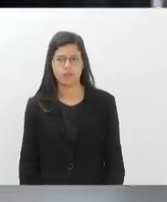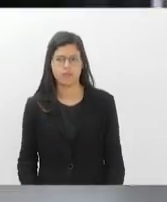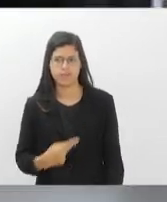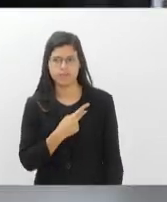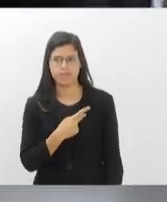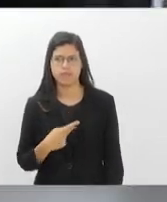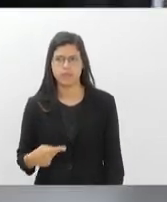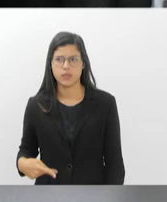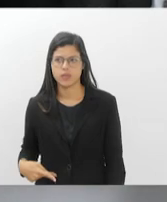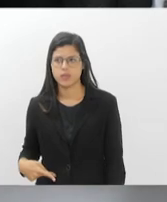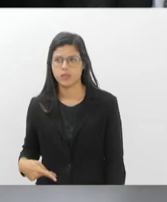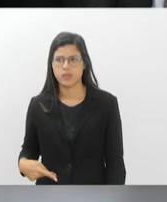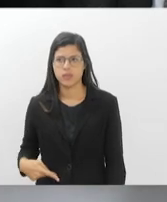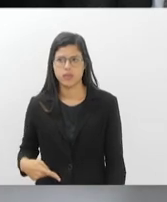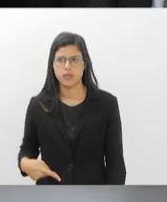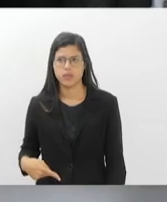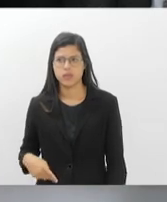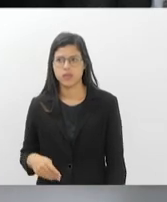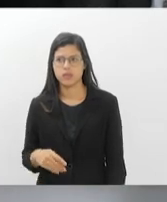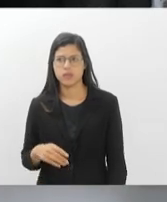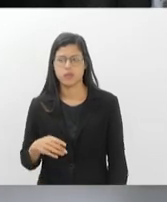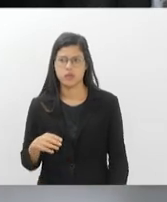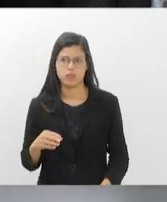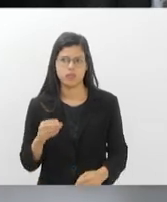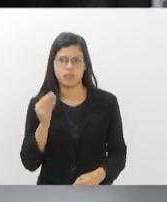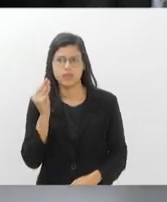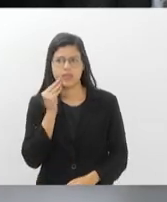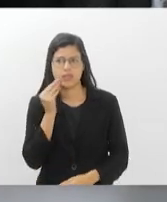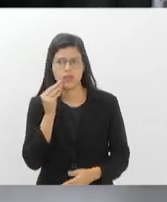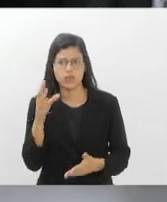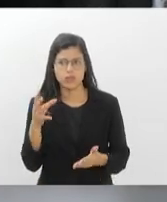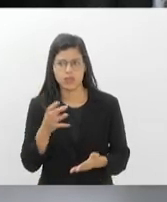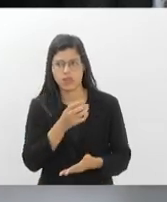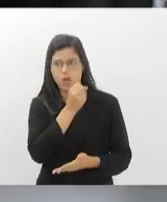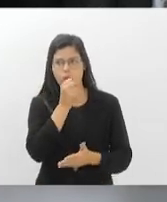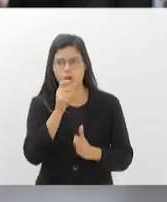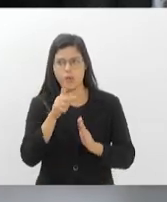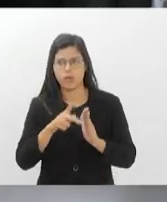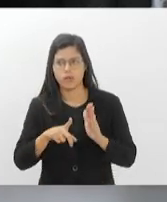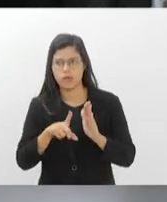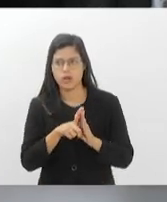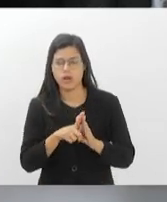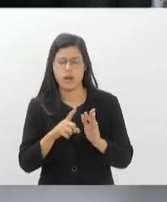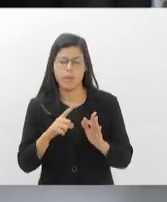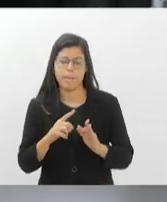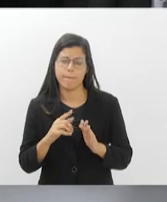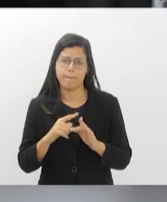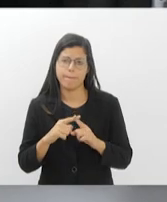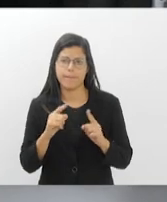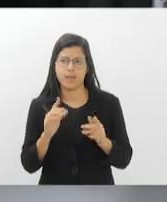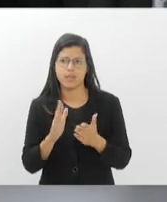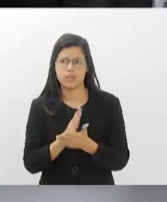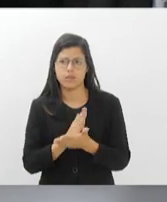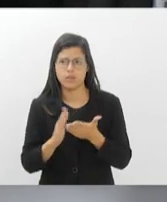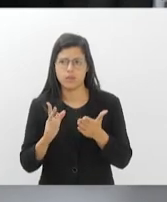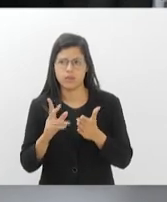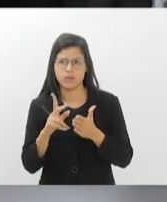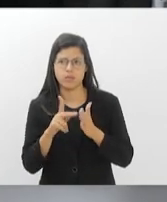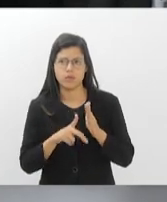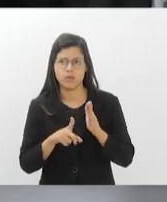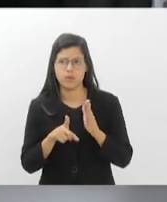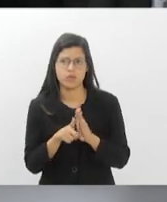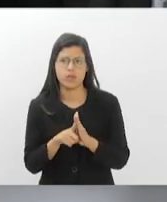favorável a esse, e tento fazer isso nos relatórios. Sim. De tentar salvar o projeto e tal, mas às vezes o projeto é tão